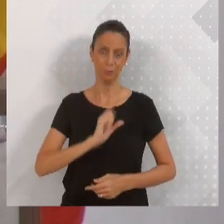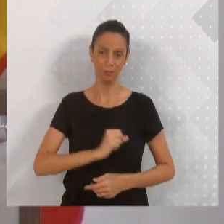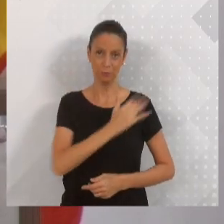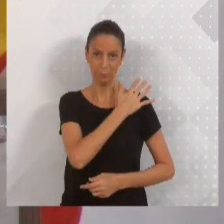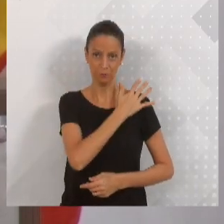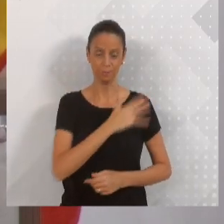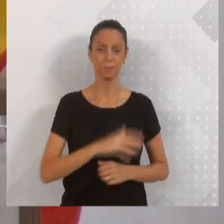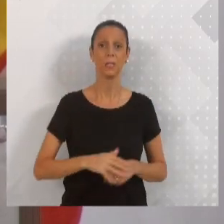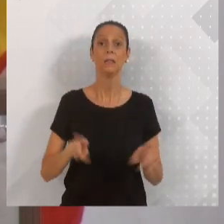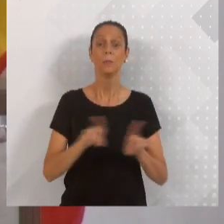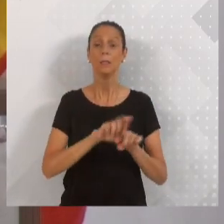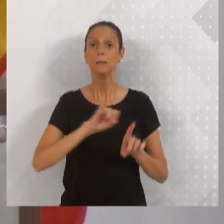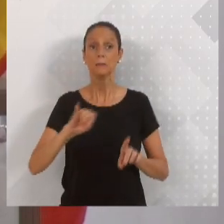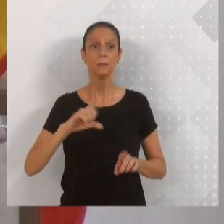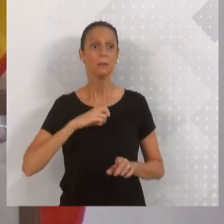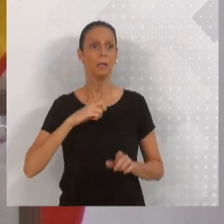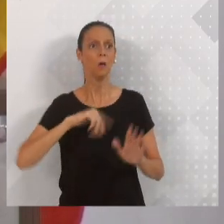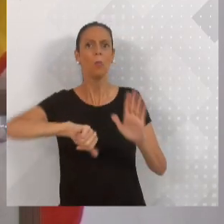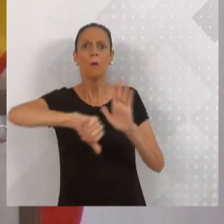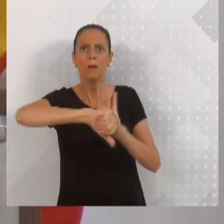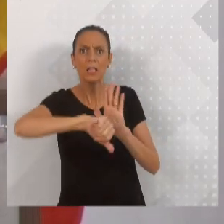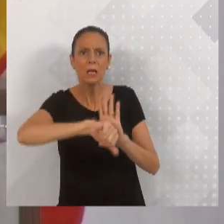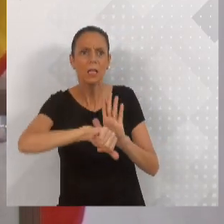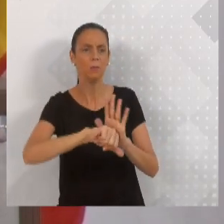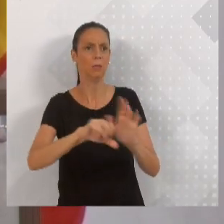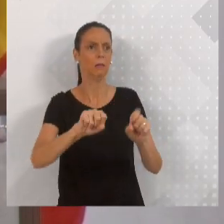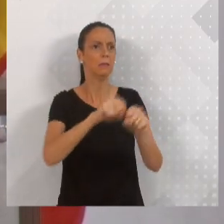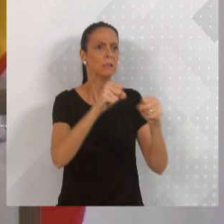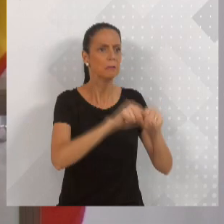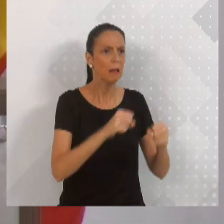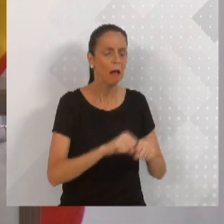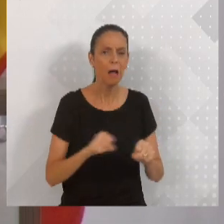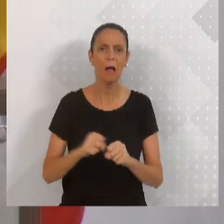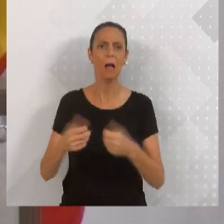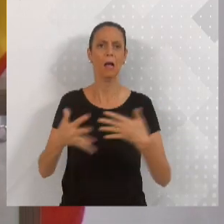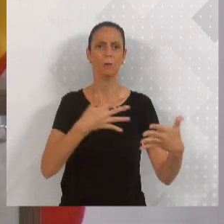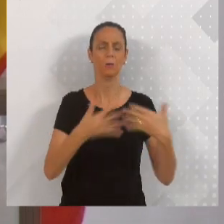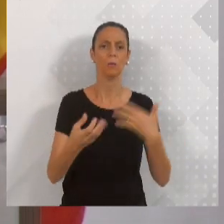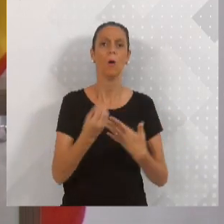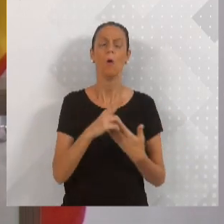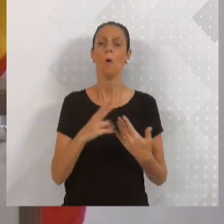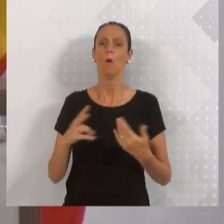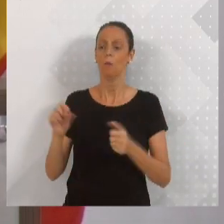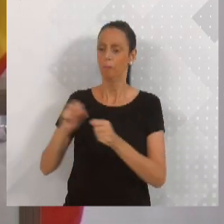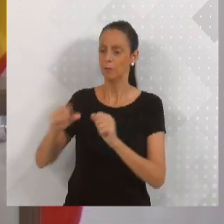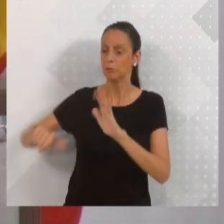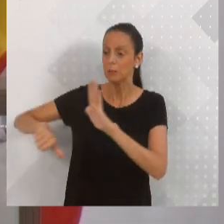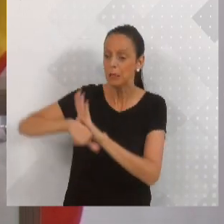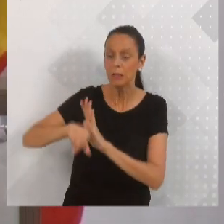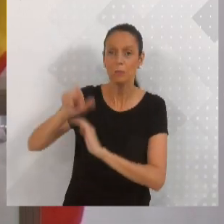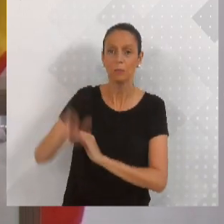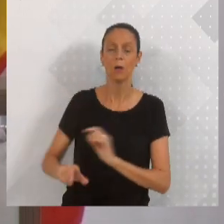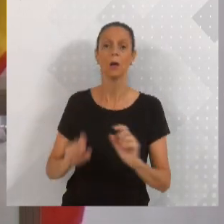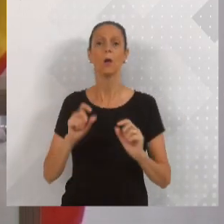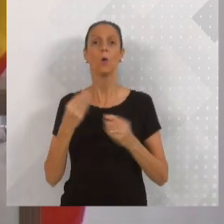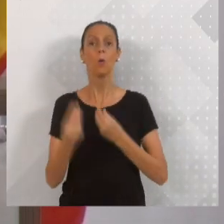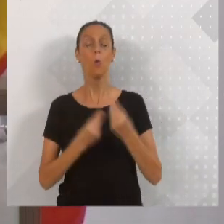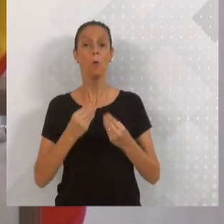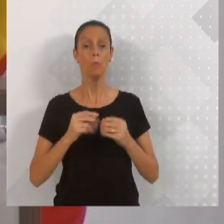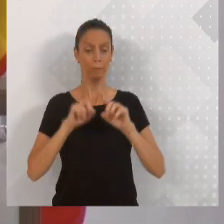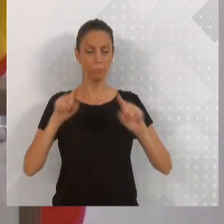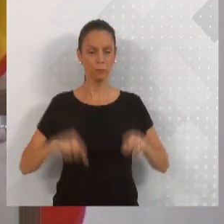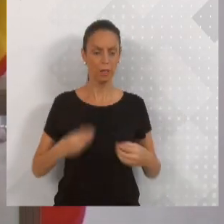diante de crimes patrimoniais e contra as pessoas Então como é que as pessoas que estão ali trabalhando devem se portar e o que que devem fazer e quais os